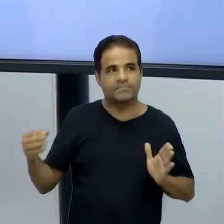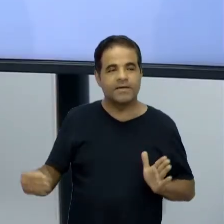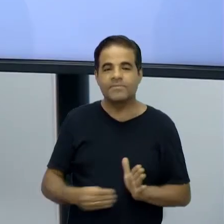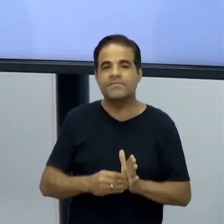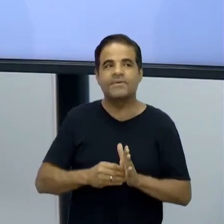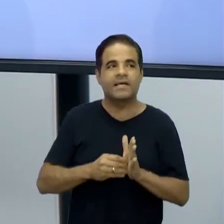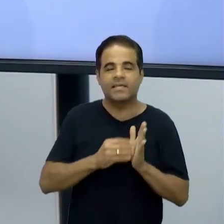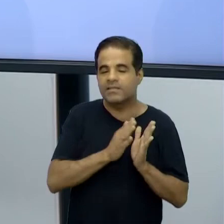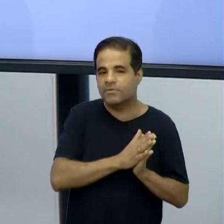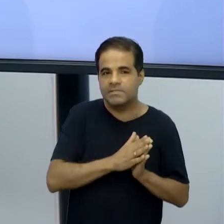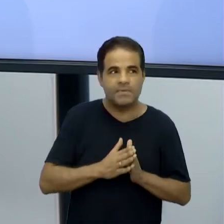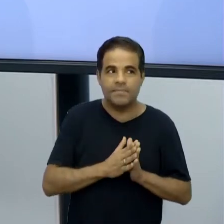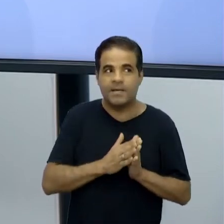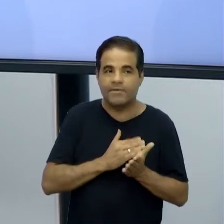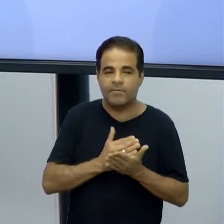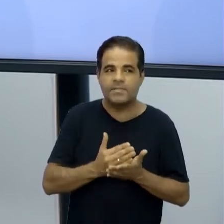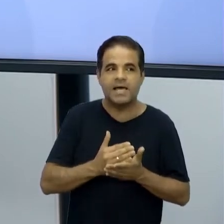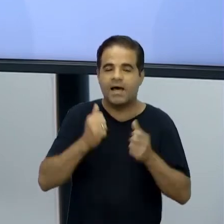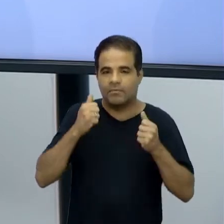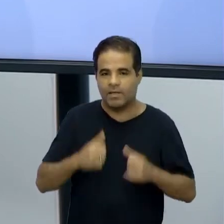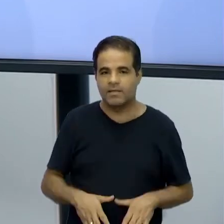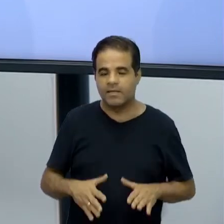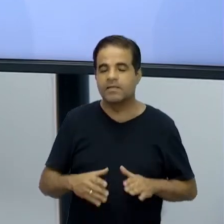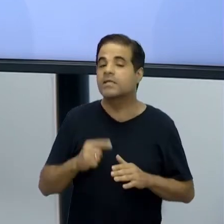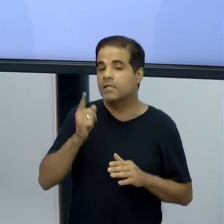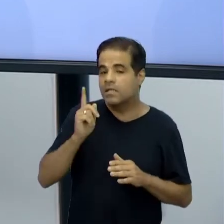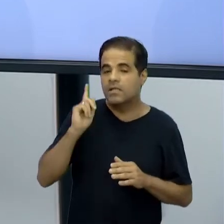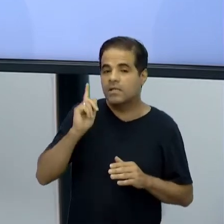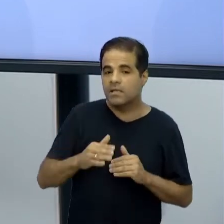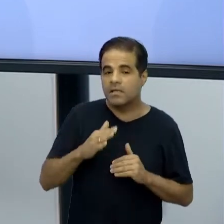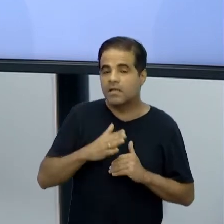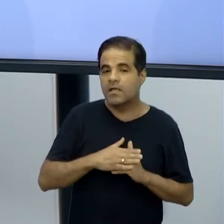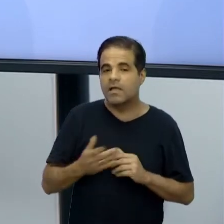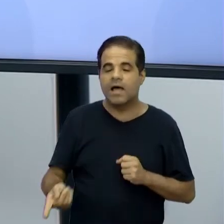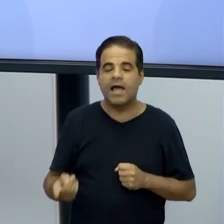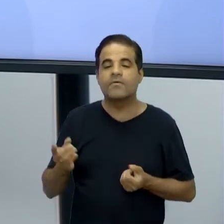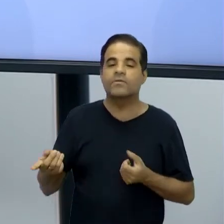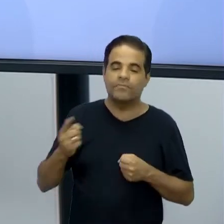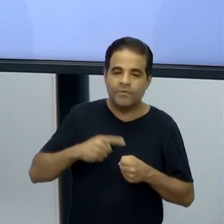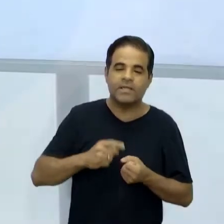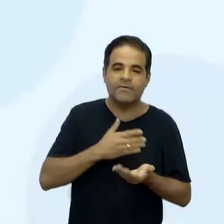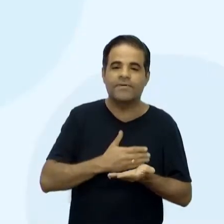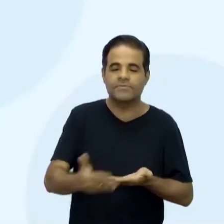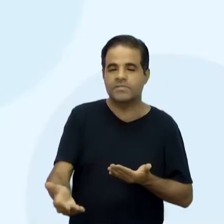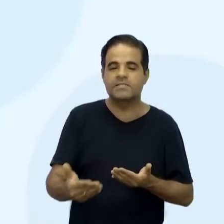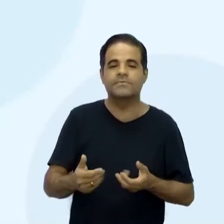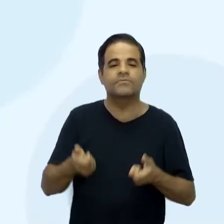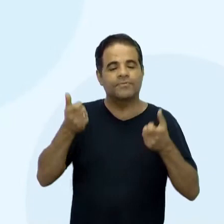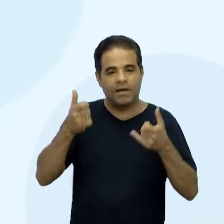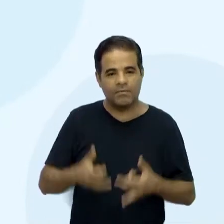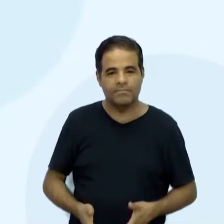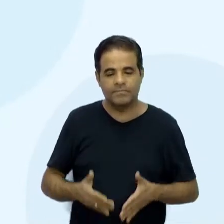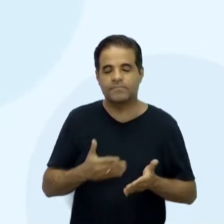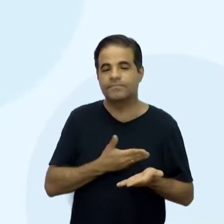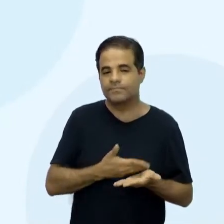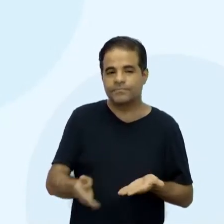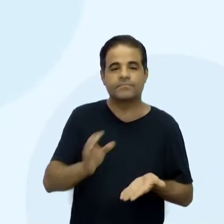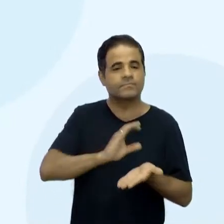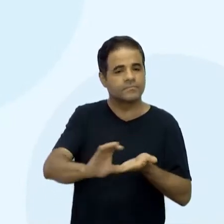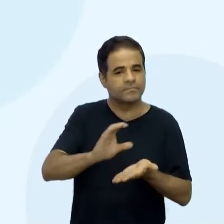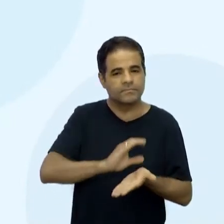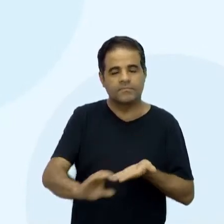um podcast também. Na atividade 4 já foi aqui investimento. Como eu vou